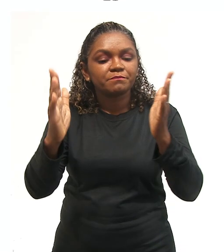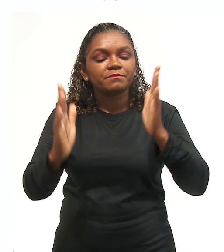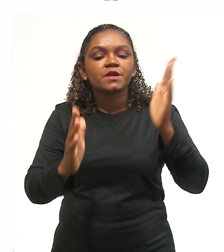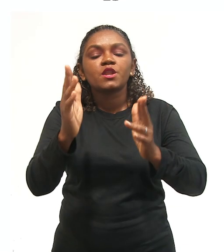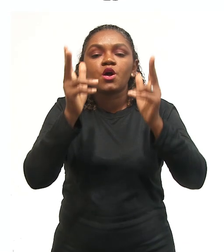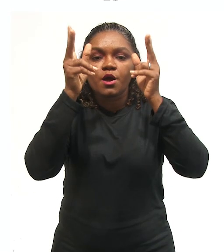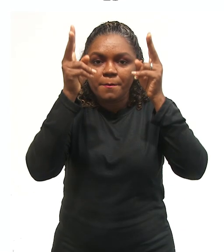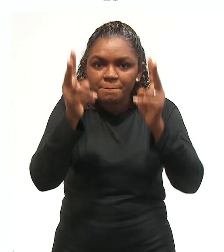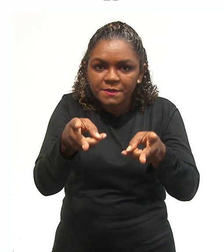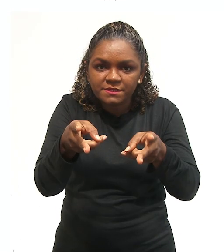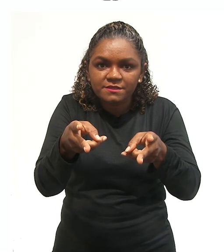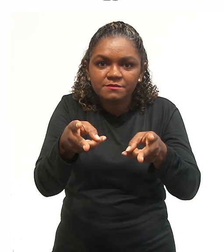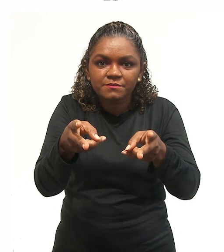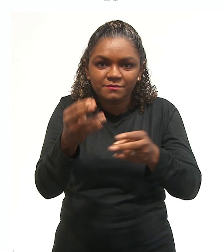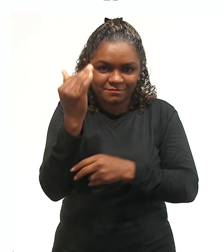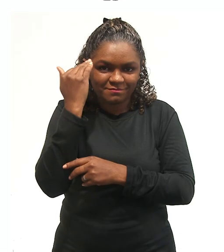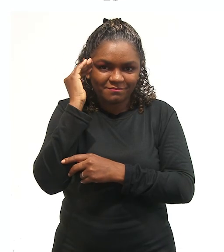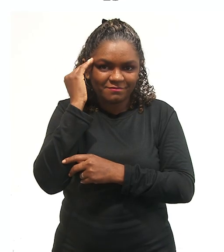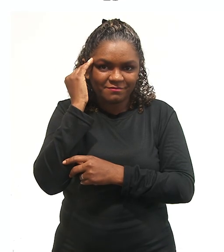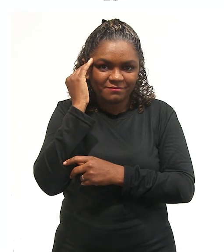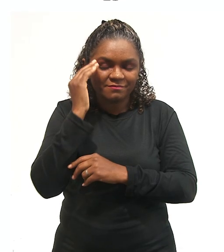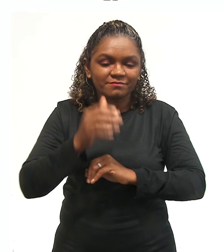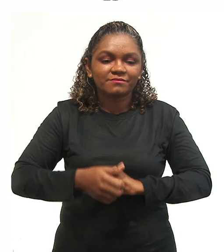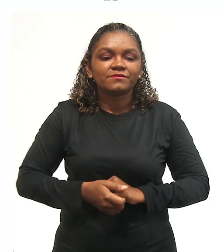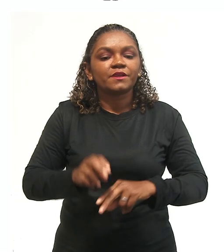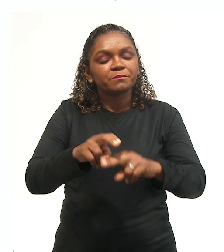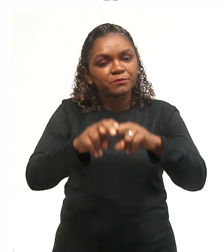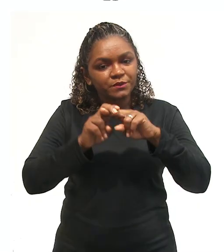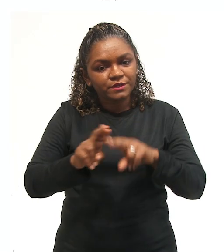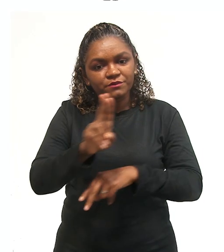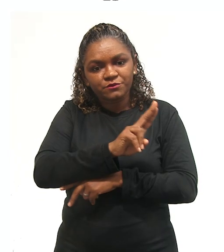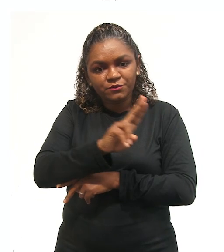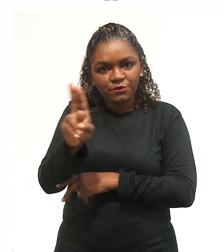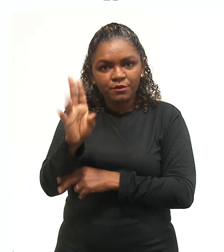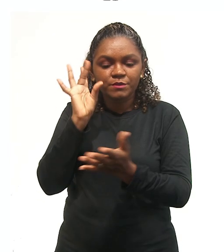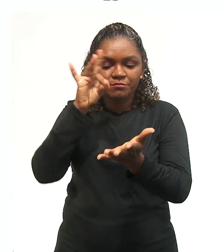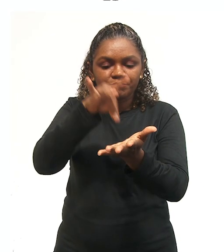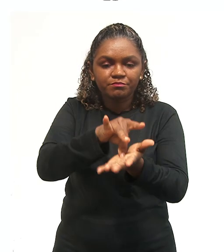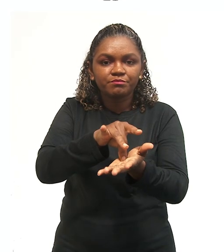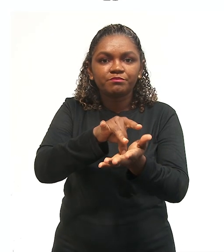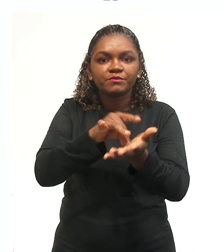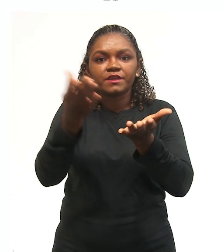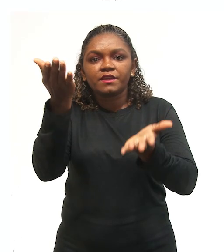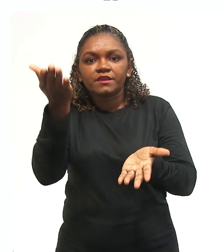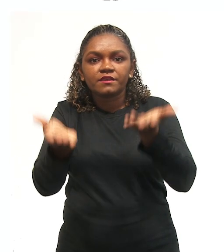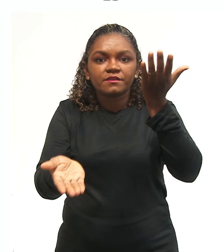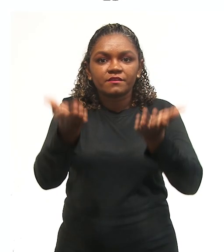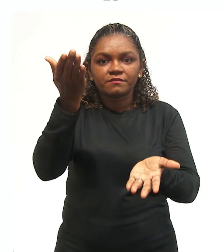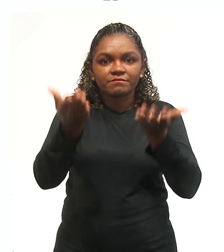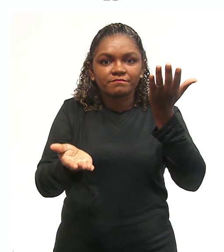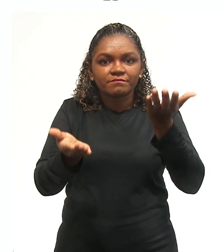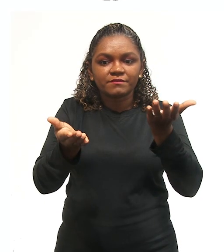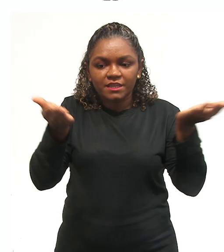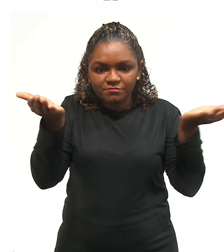juros iguais e em tempos iguais. Por isso que a gente denomina de